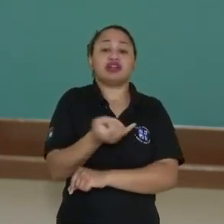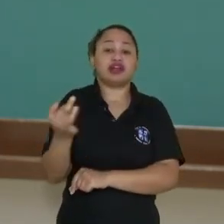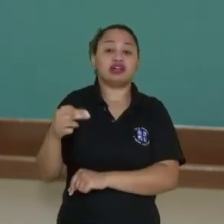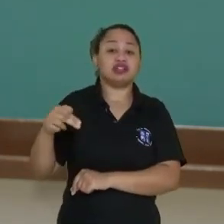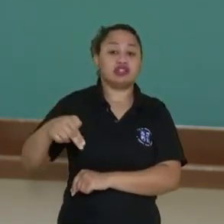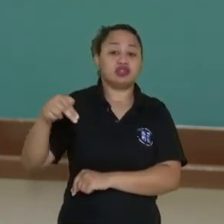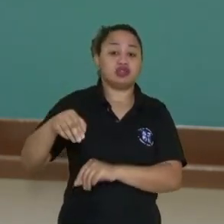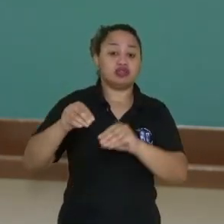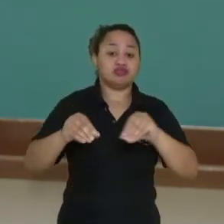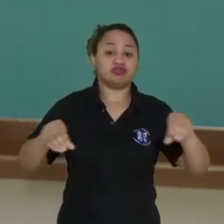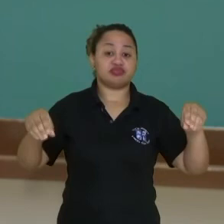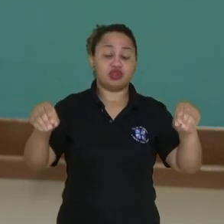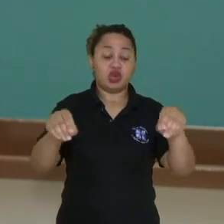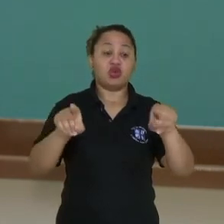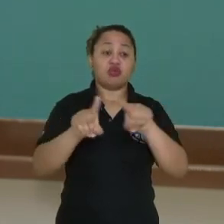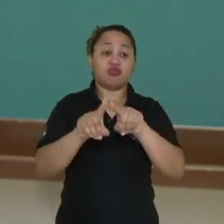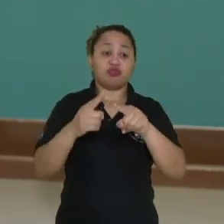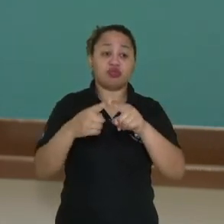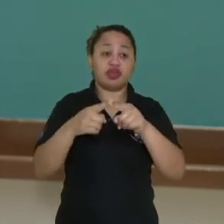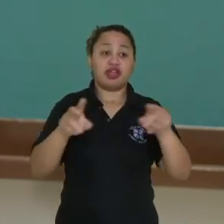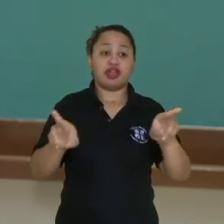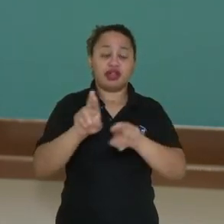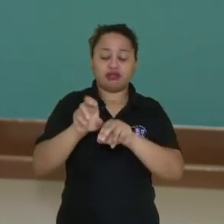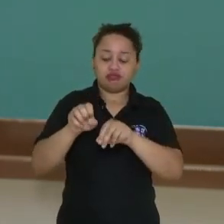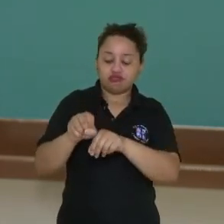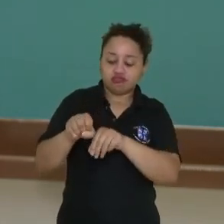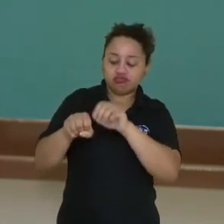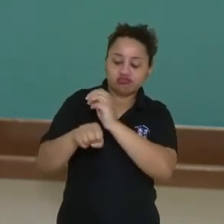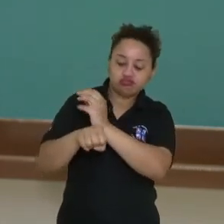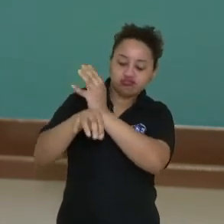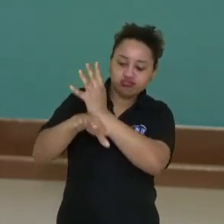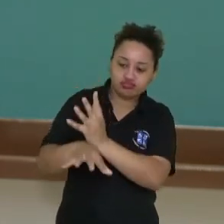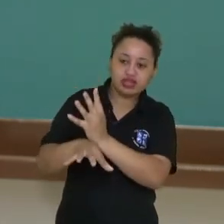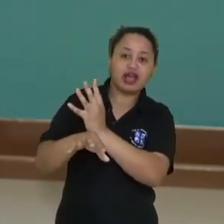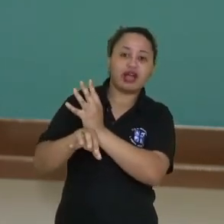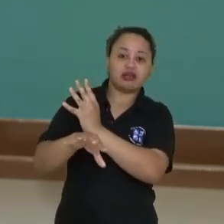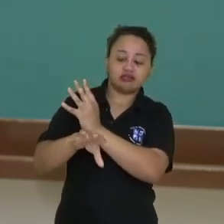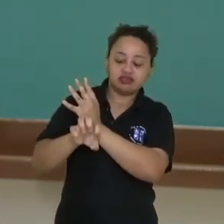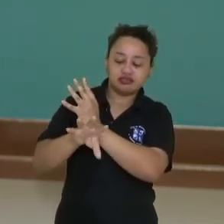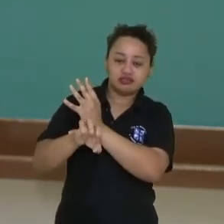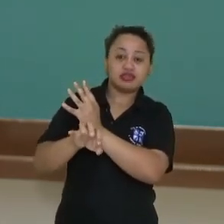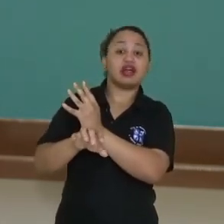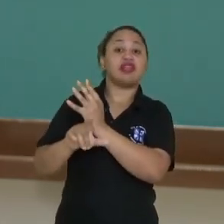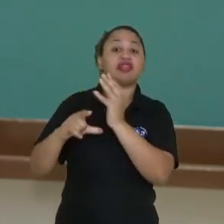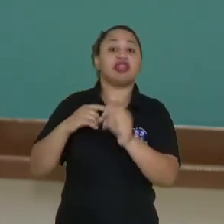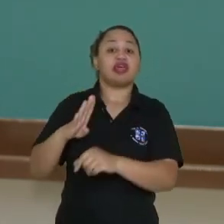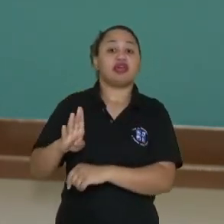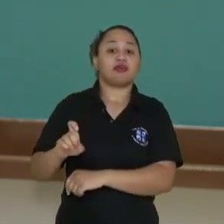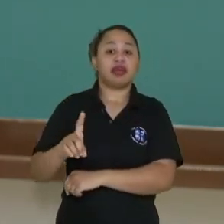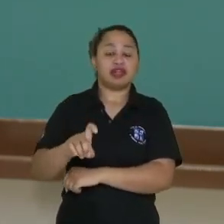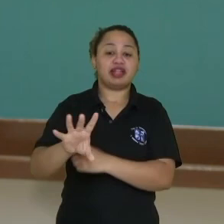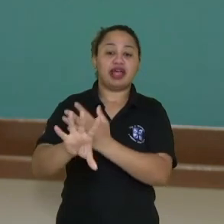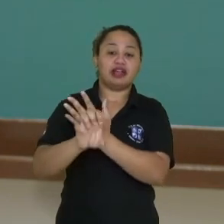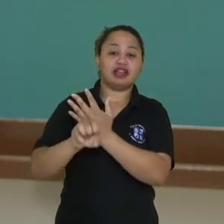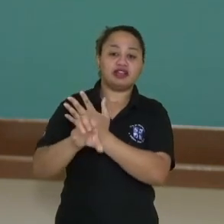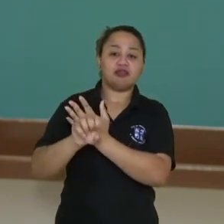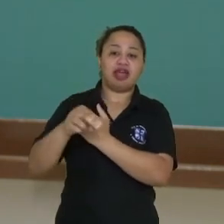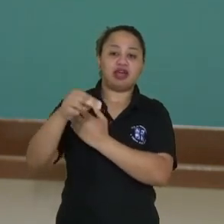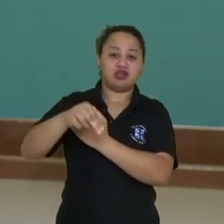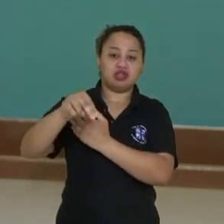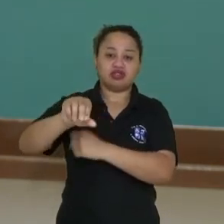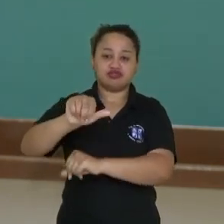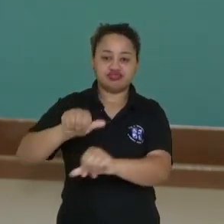solo, pois, associadas às raízes das plantas leguminosas, encontramos bactérias nitrificantes, que fazem aquela conversão que a gente falou,